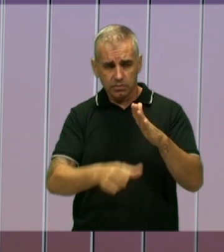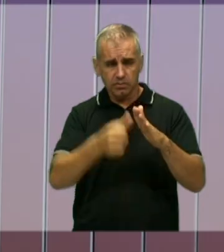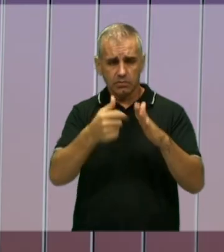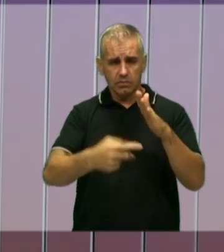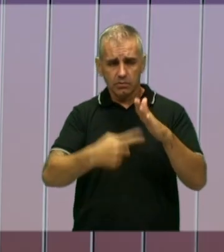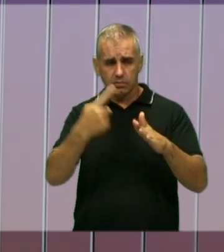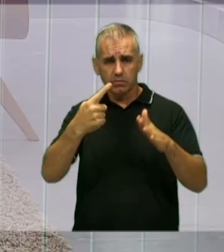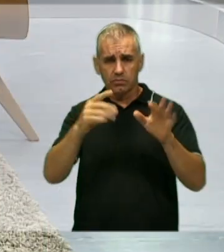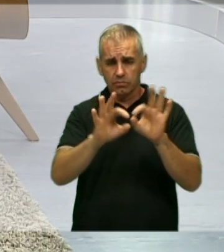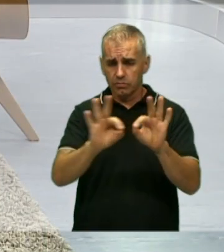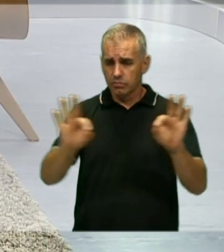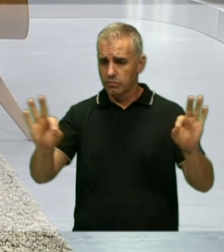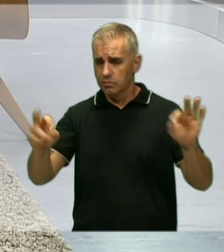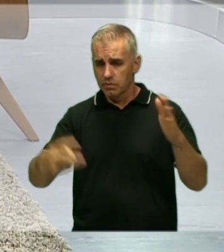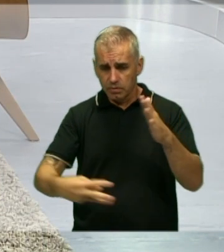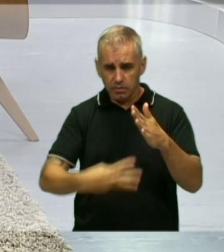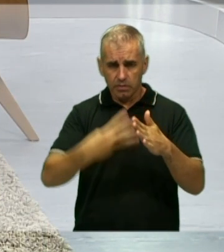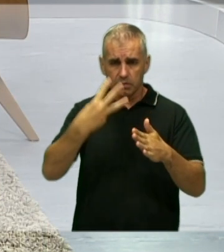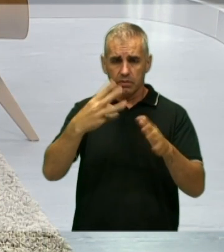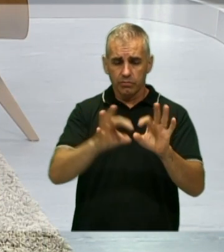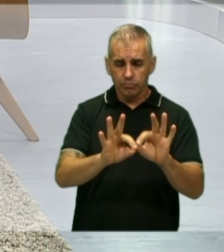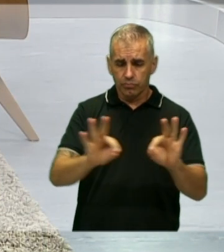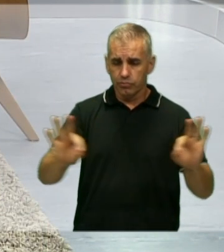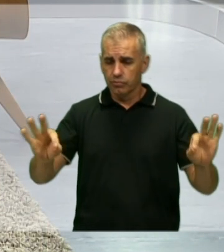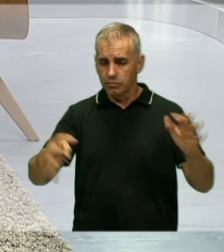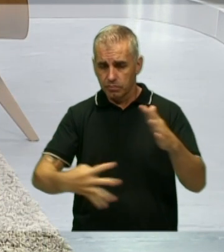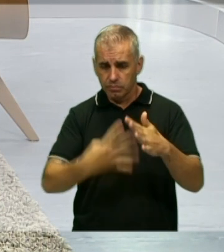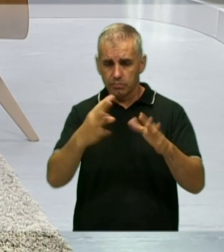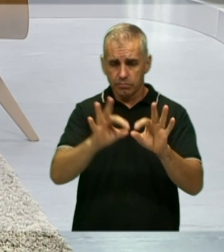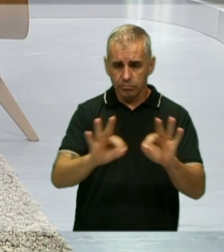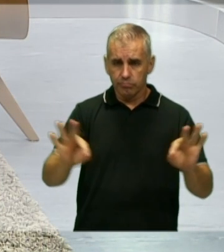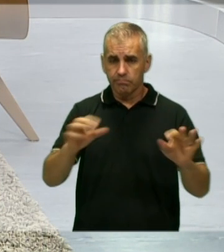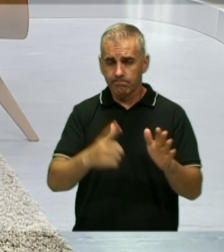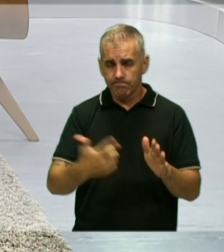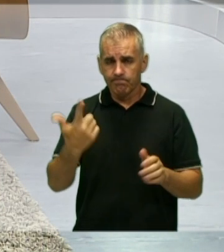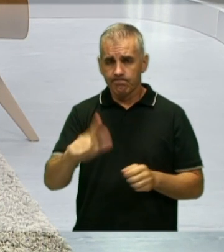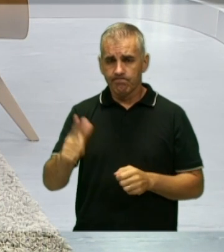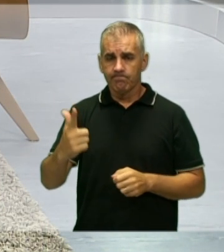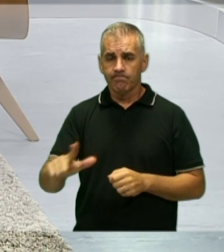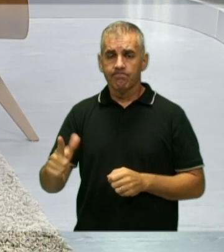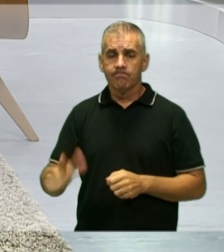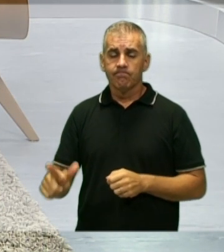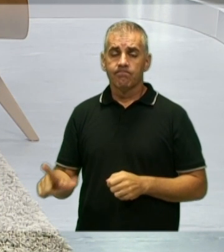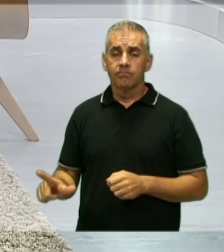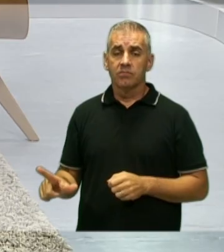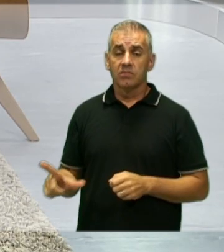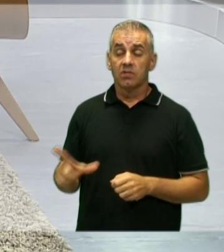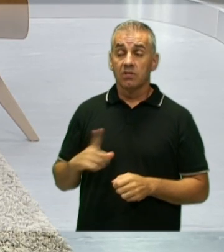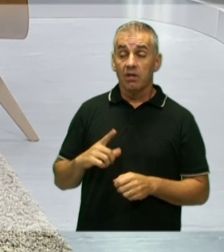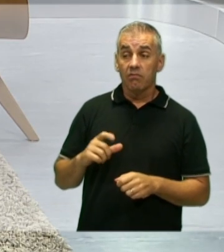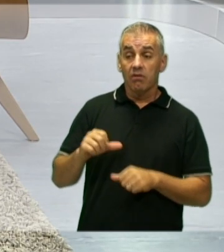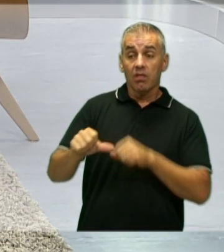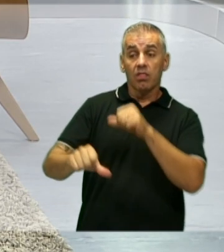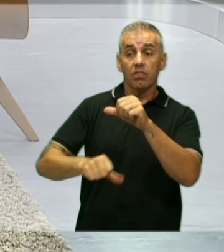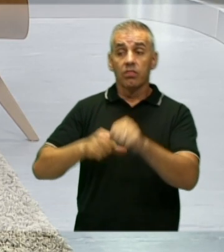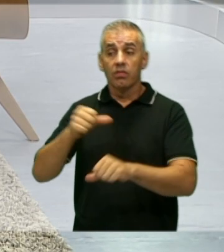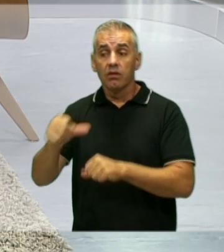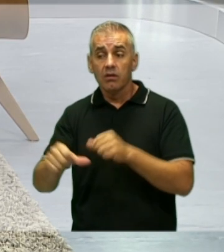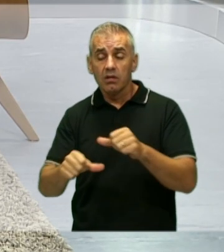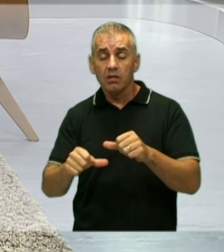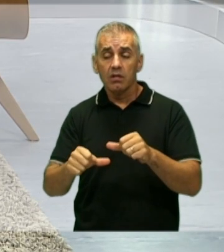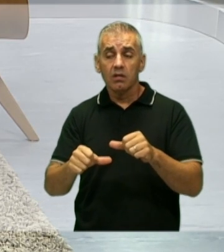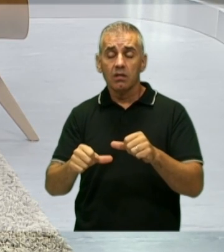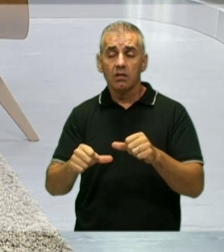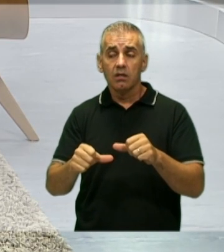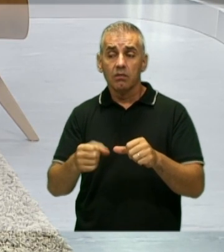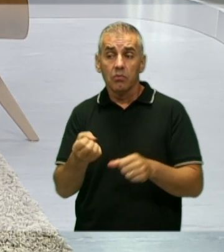outra semana, passa o segundo. Aí passa uma terceira, passa uma quarta, uma quinta, uma sexta. Daí vem uma renovação da primeira, só que a primeira não arranca o